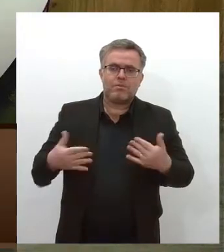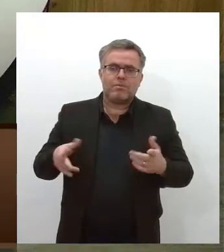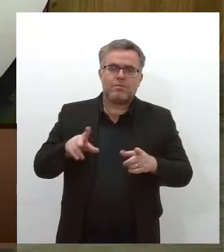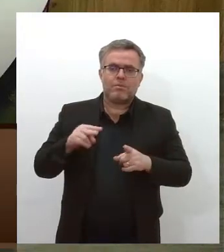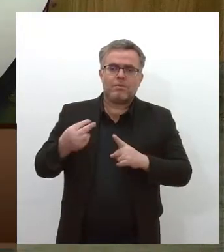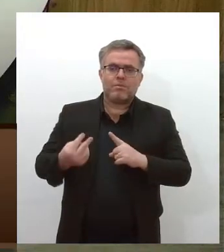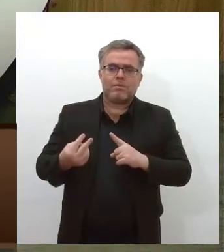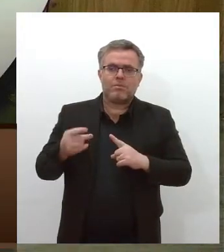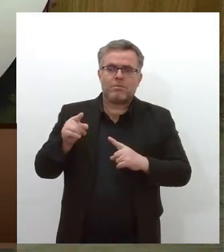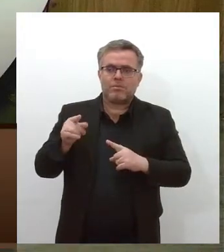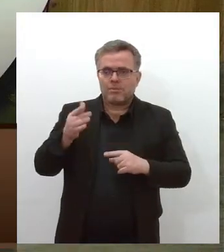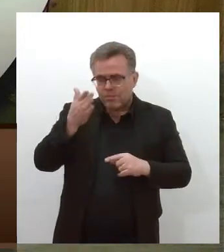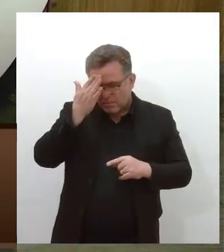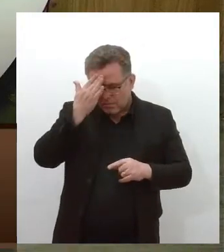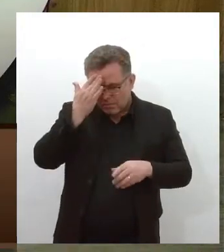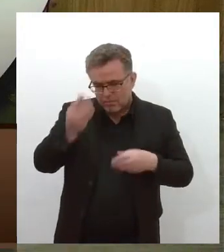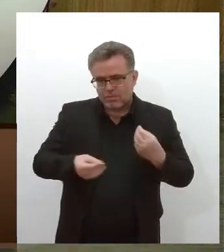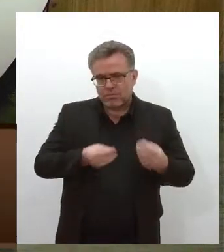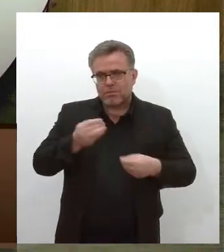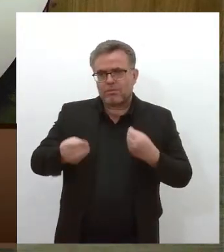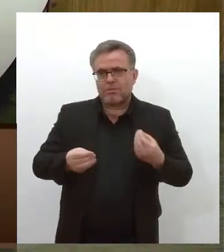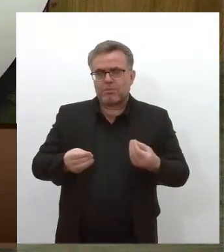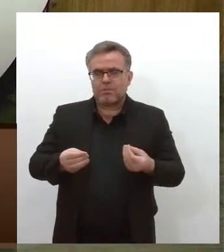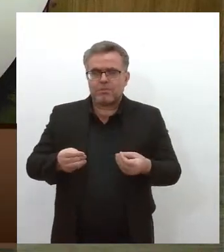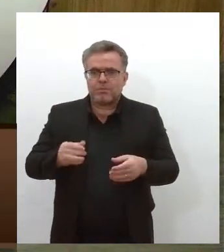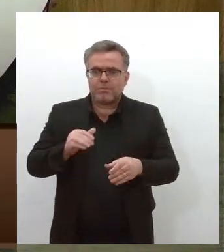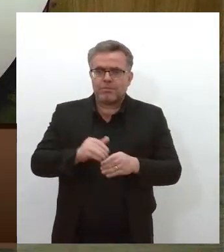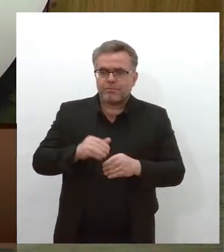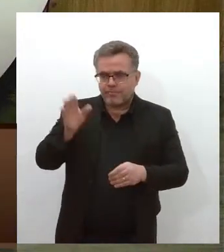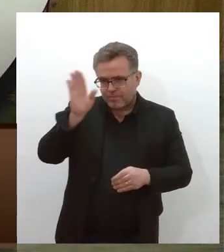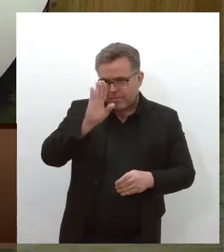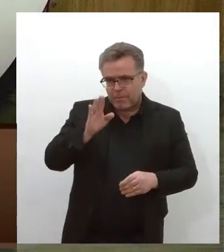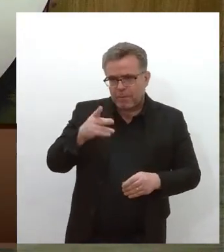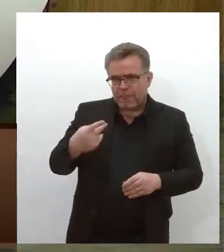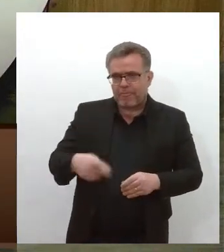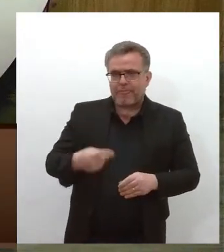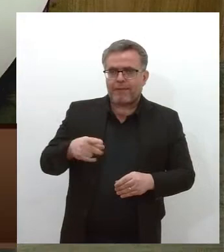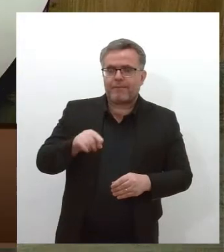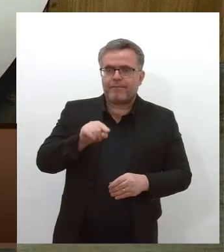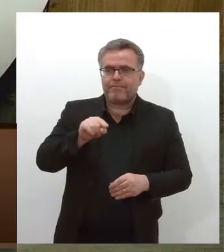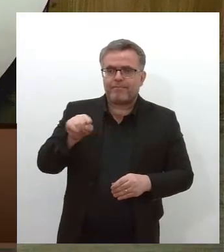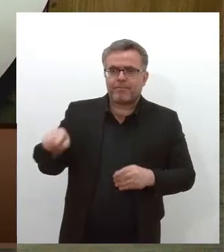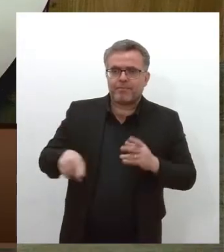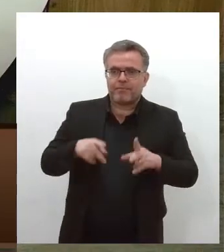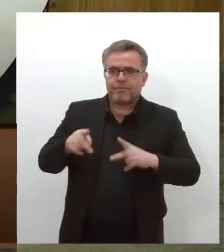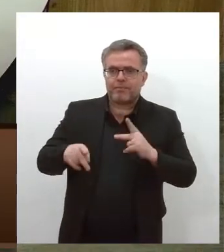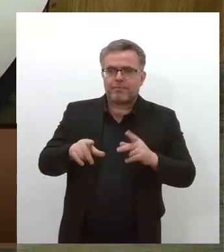tem em relação ao eleitorado brasileiro. Ele está preparado para fazer escolhas assertivas,